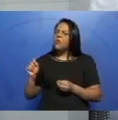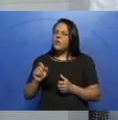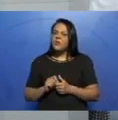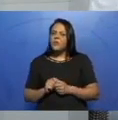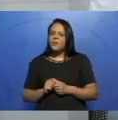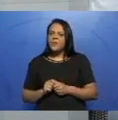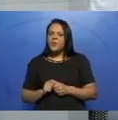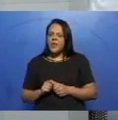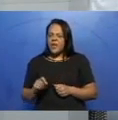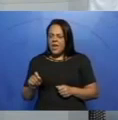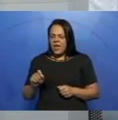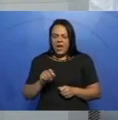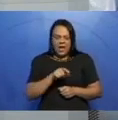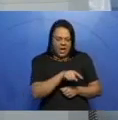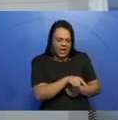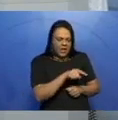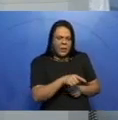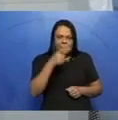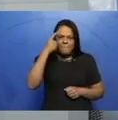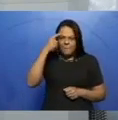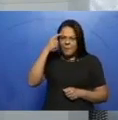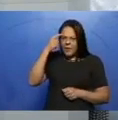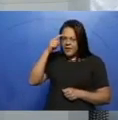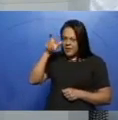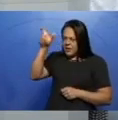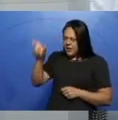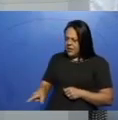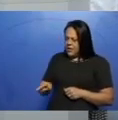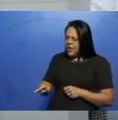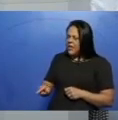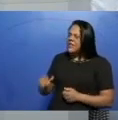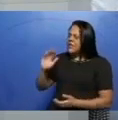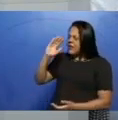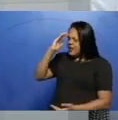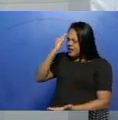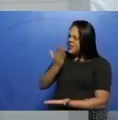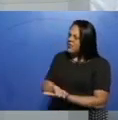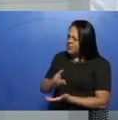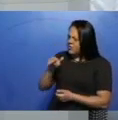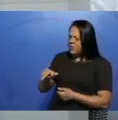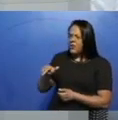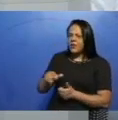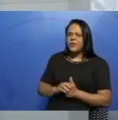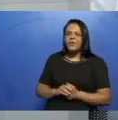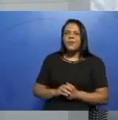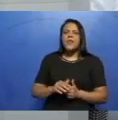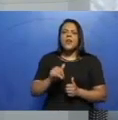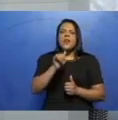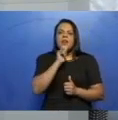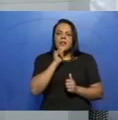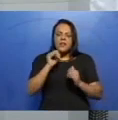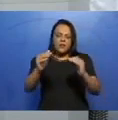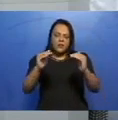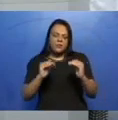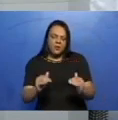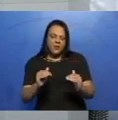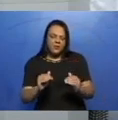enunciador manifesta sua crença na honestidade de João. Outro exemplo. Duvido que você erre a